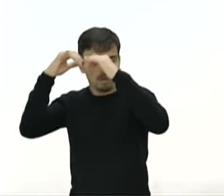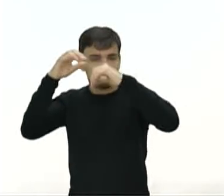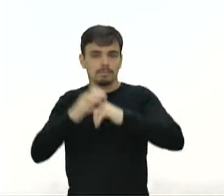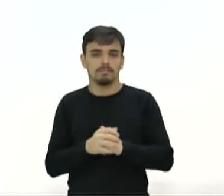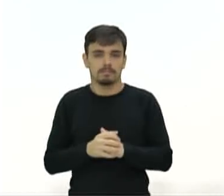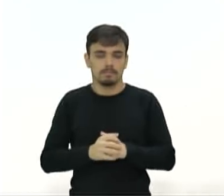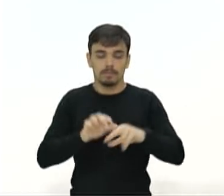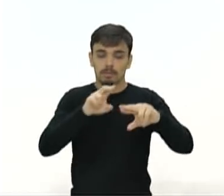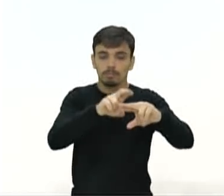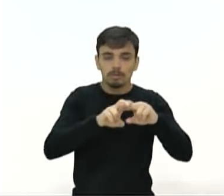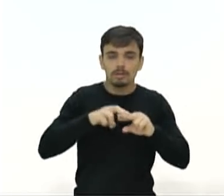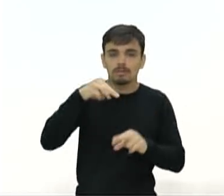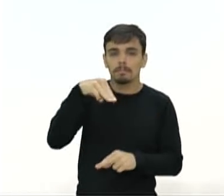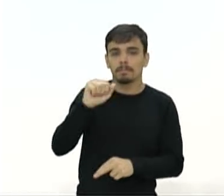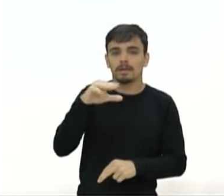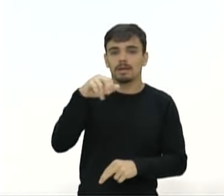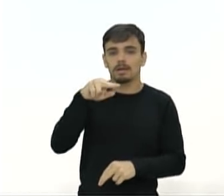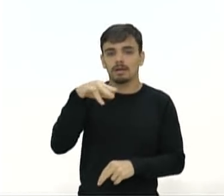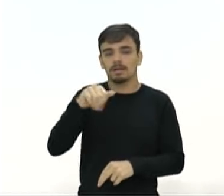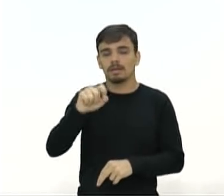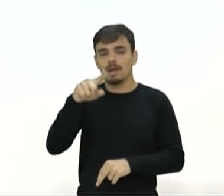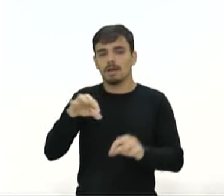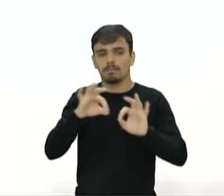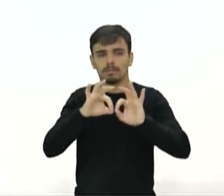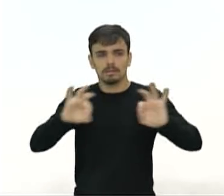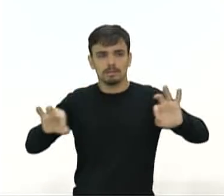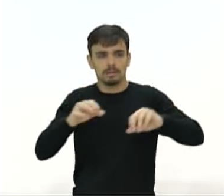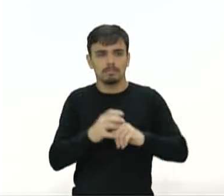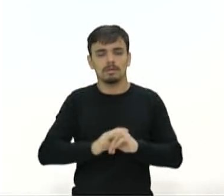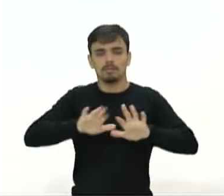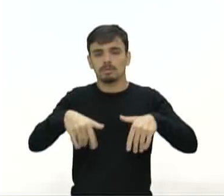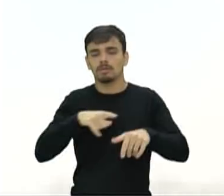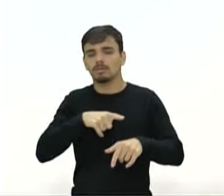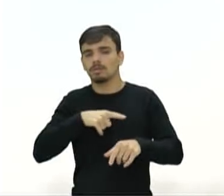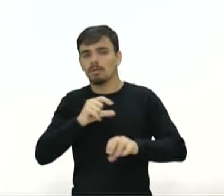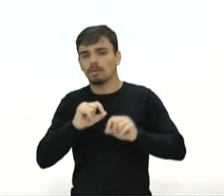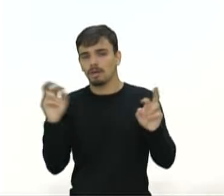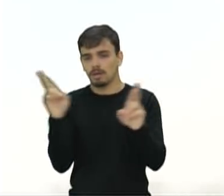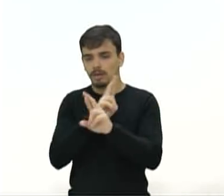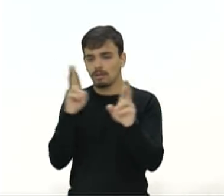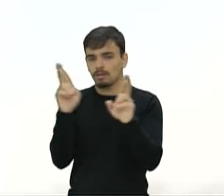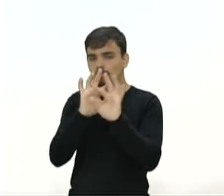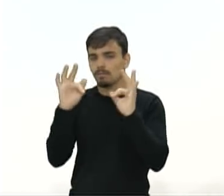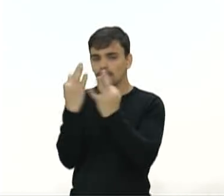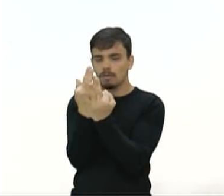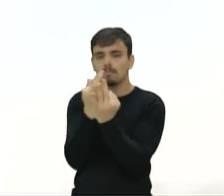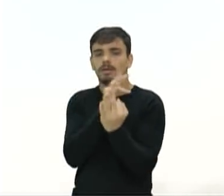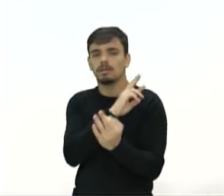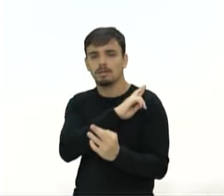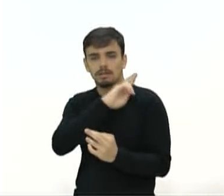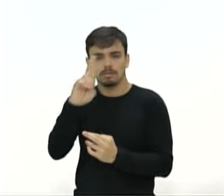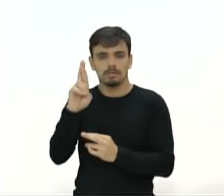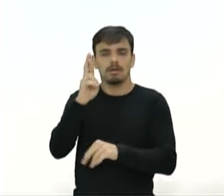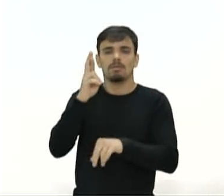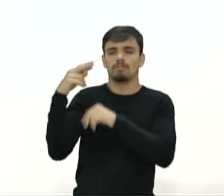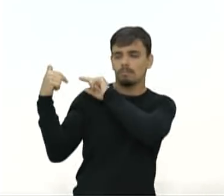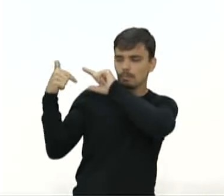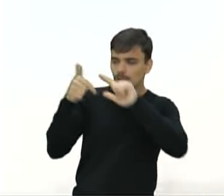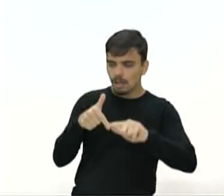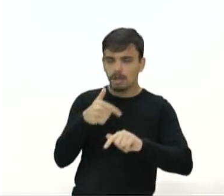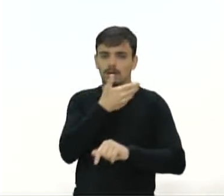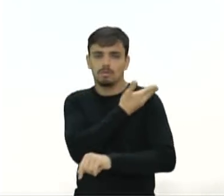mais simples. É quando há identificação através da família, religião, tradição, costumes. É o grande poder